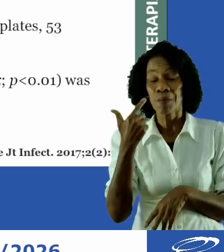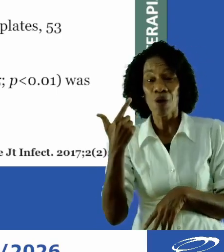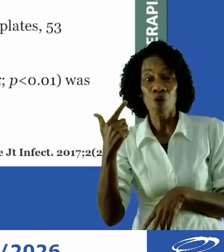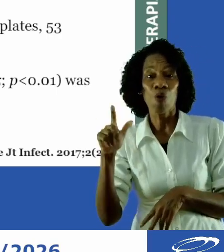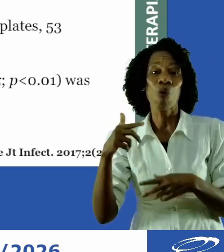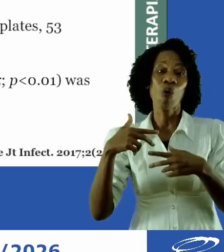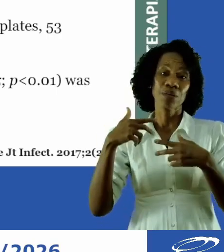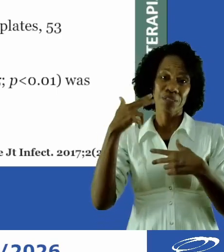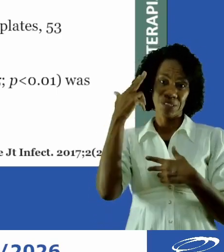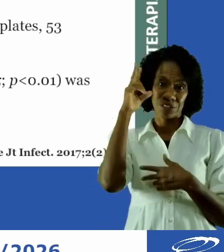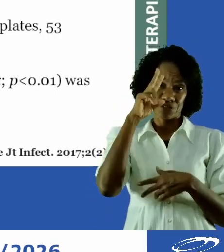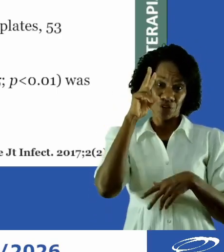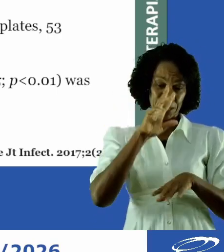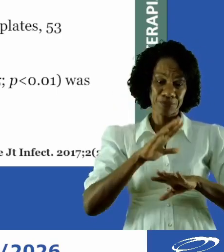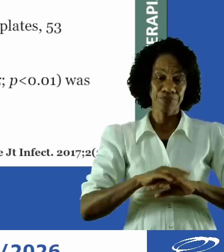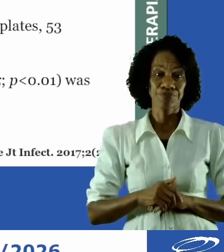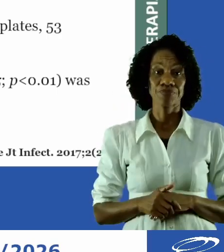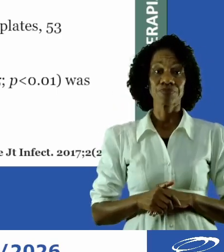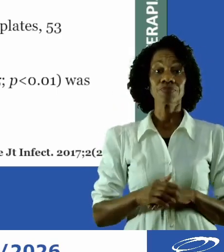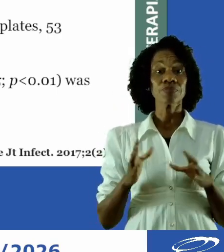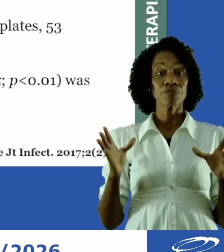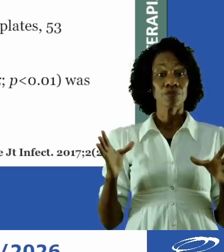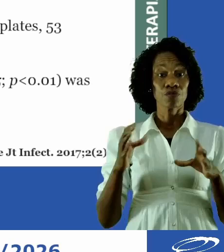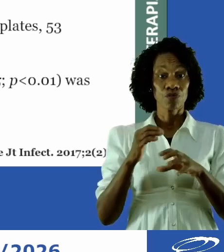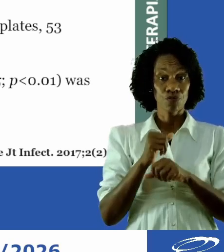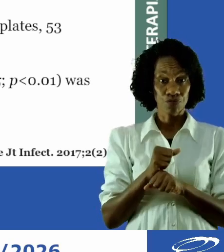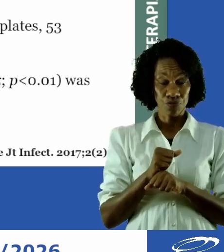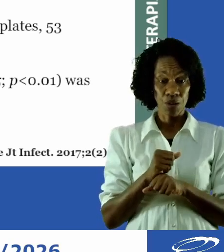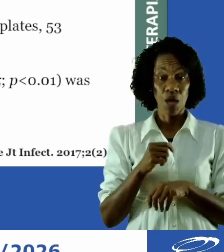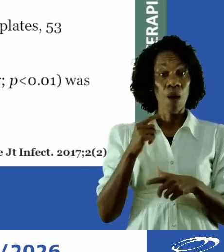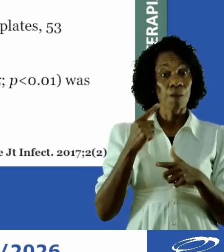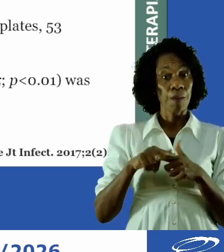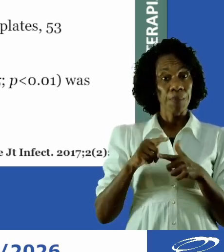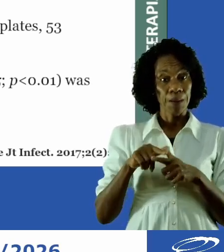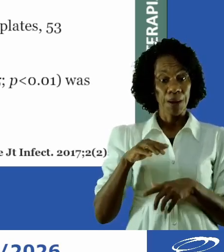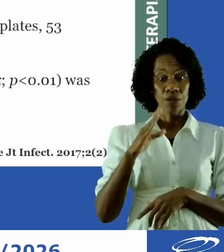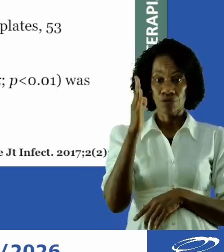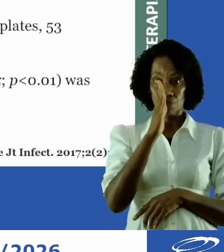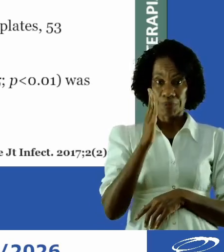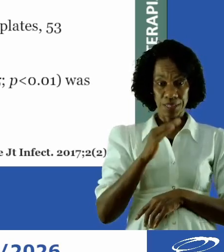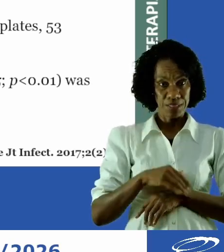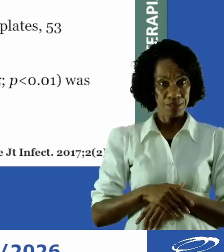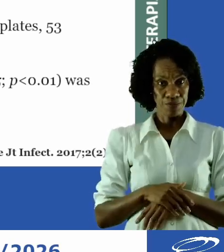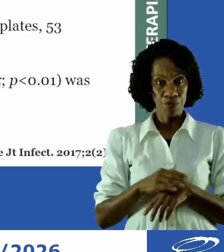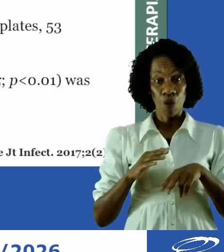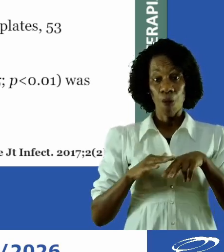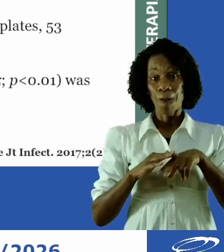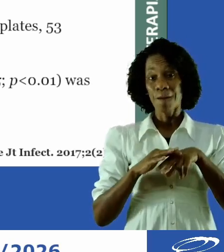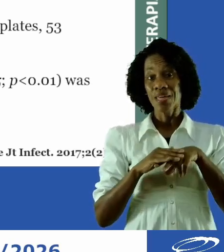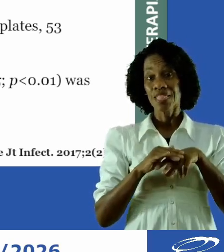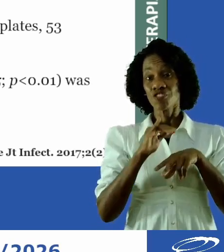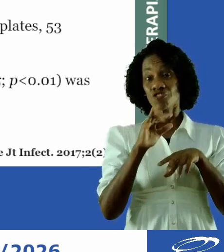isso. Bom, eu vou fechar sobre esse problema, que é o problema nosso brasileiro. Qual é o paciente que mais infecta por bactéria